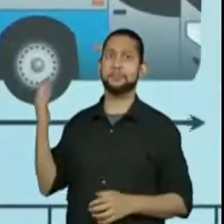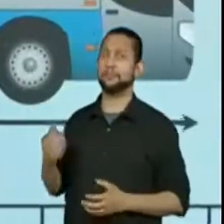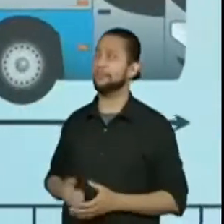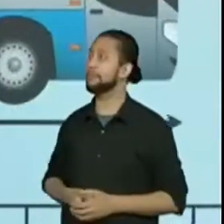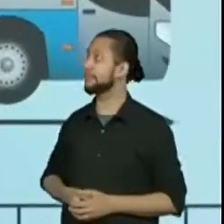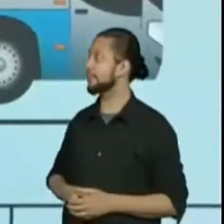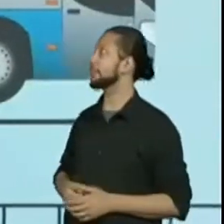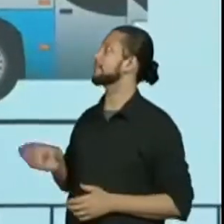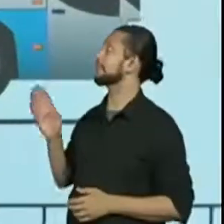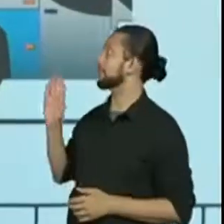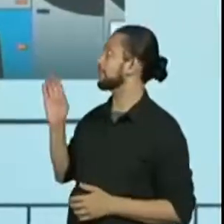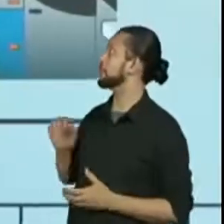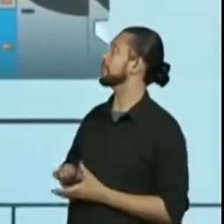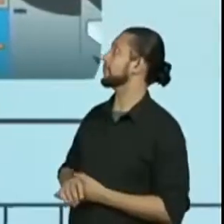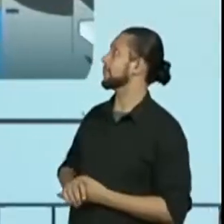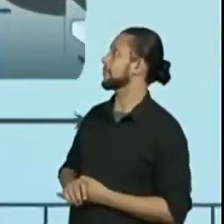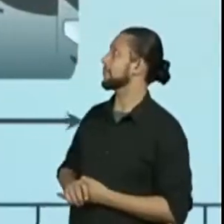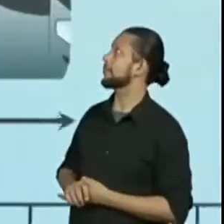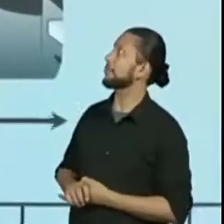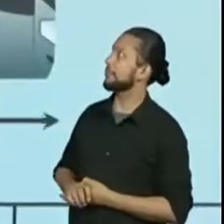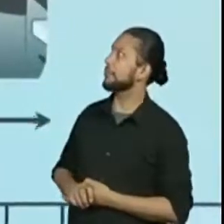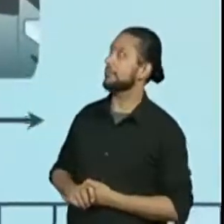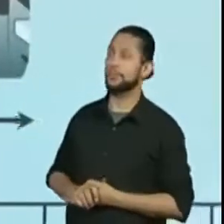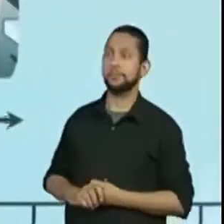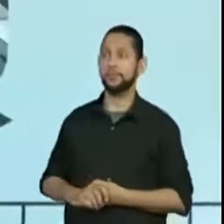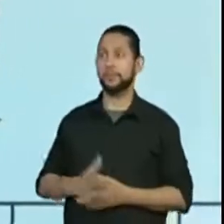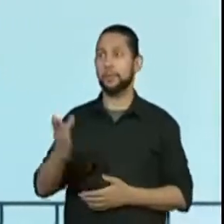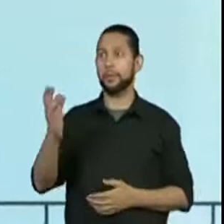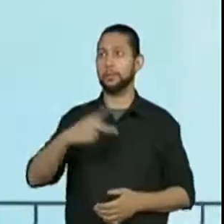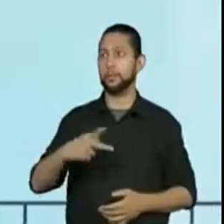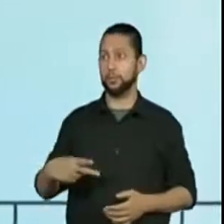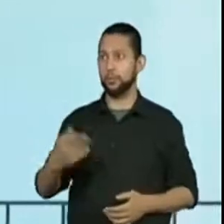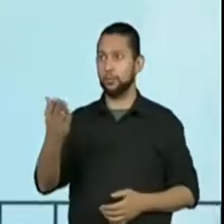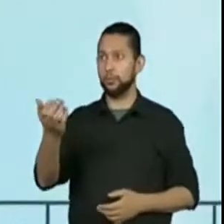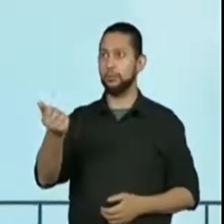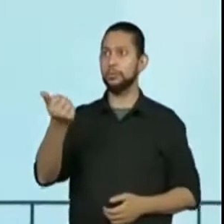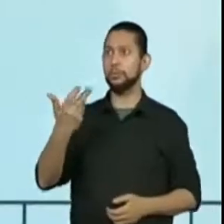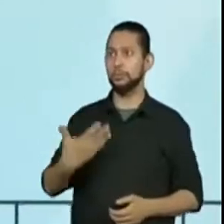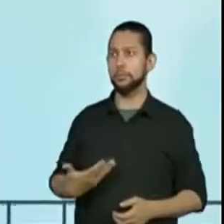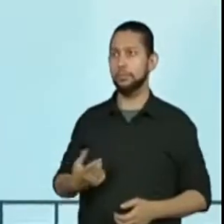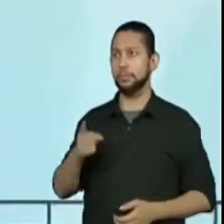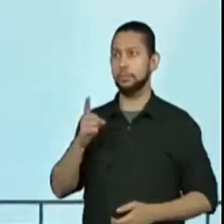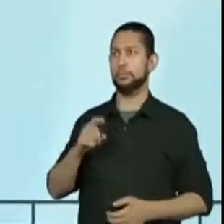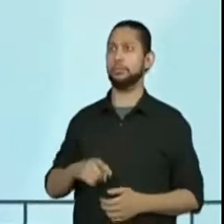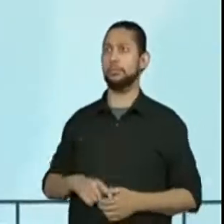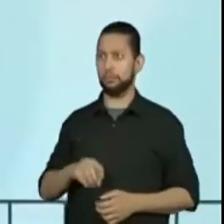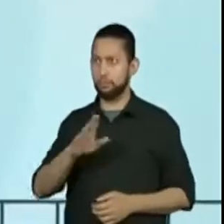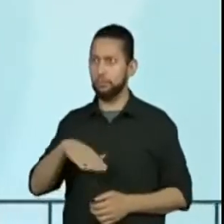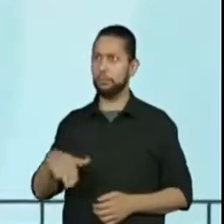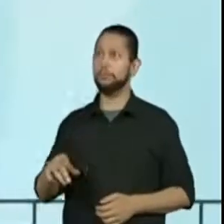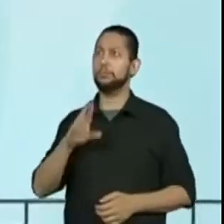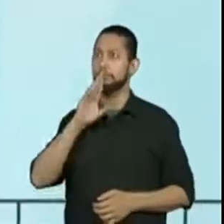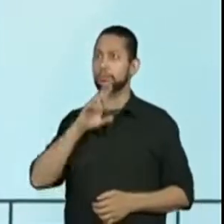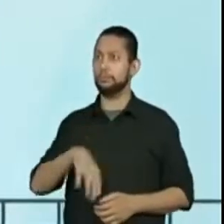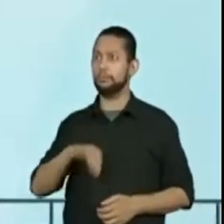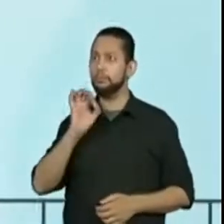Já estou vendo aqui que a Pro Azenaide trouxe aí a contribuição dos